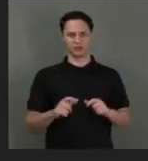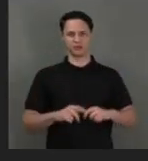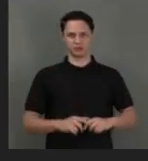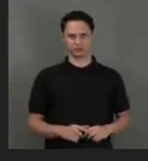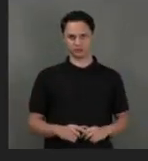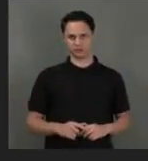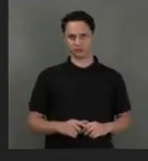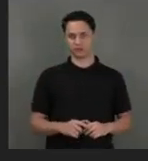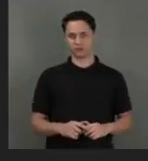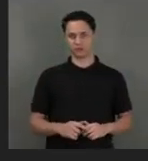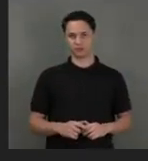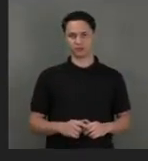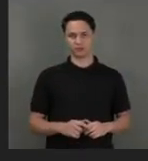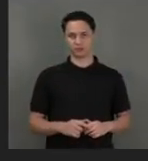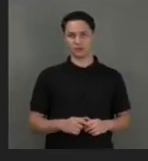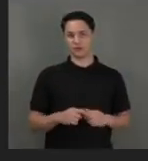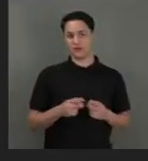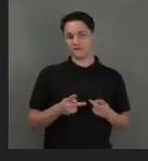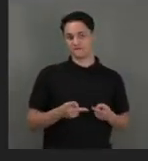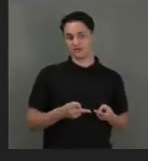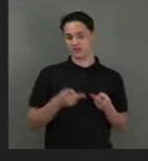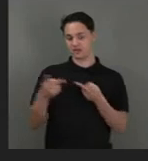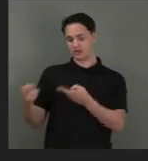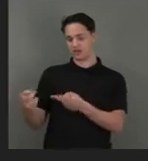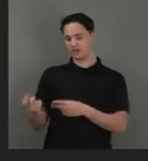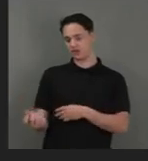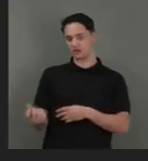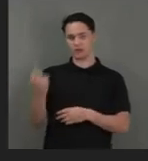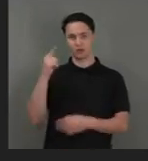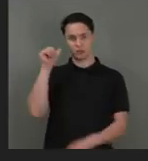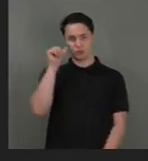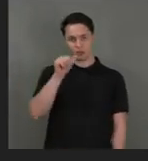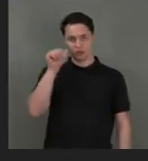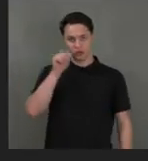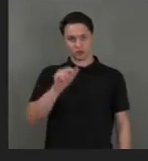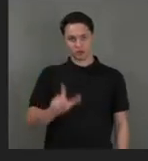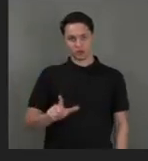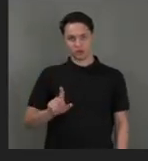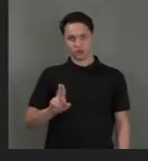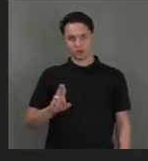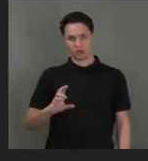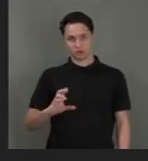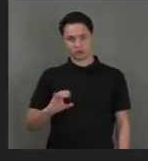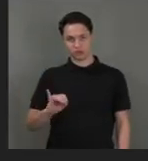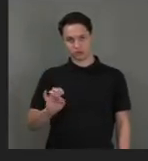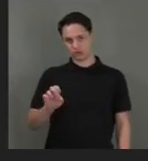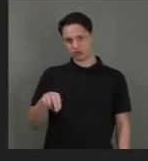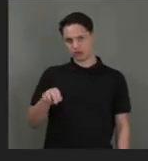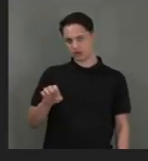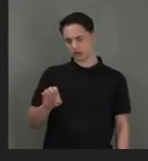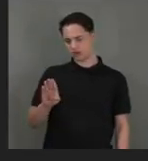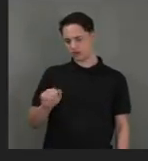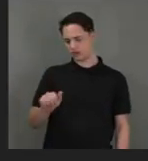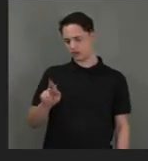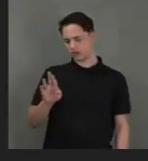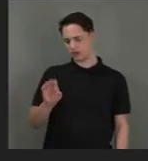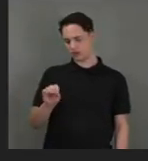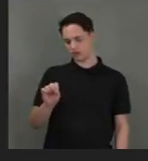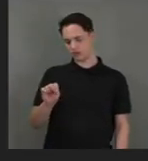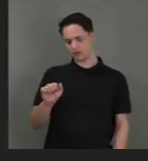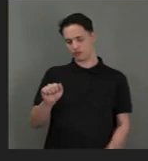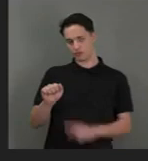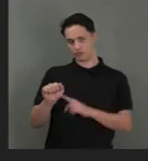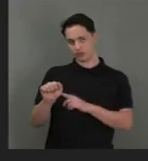as visitas estranhas feitas pela senhora Luciene Barbosa Faria, que é a esposa